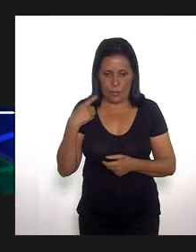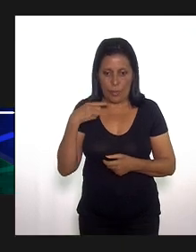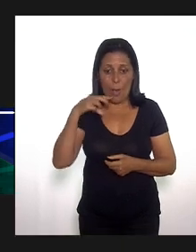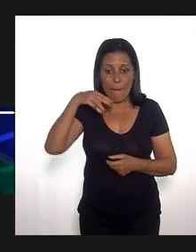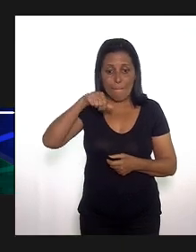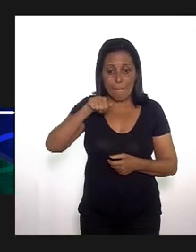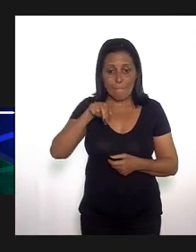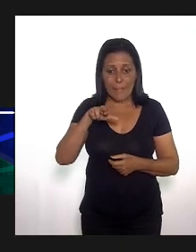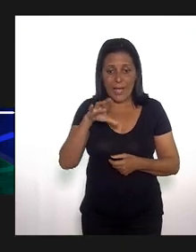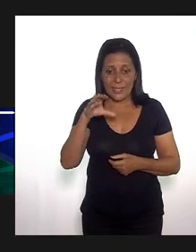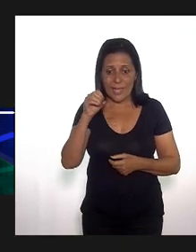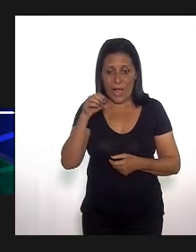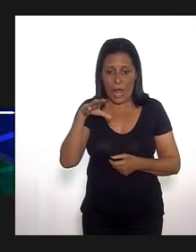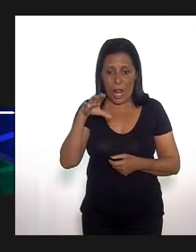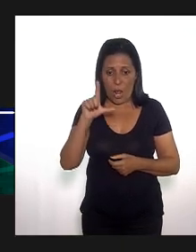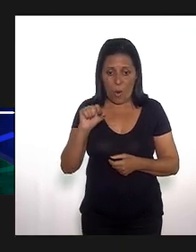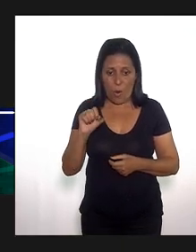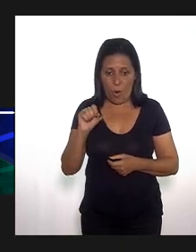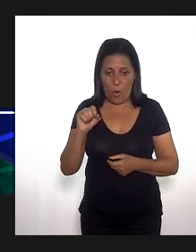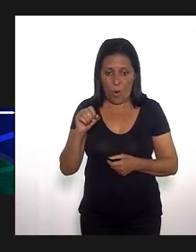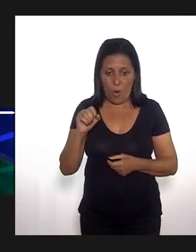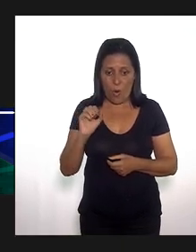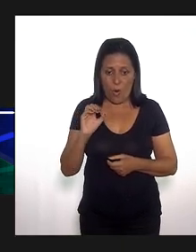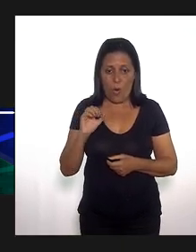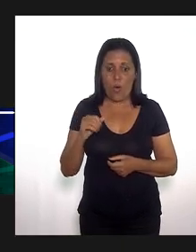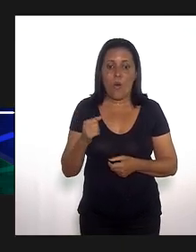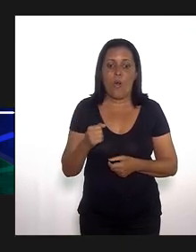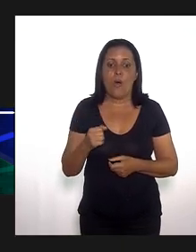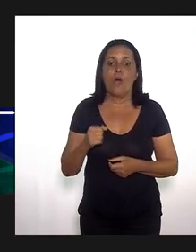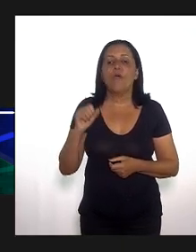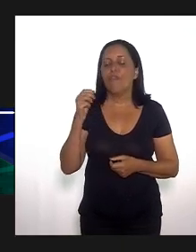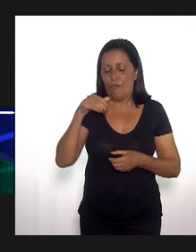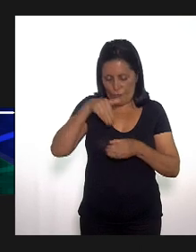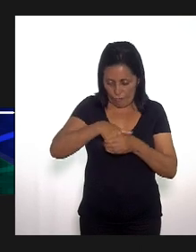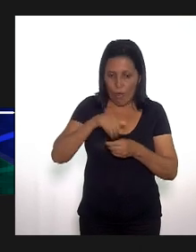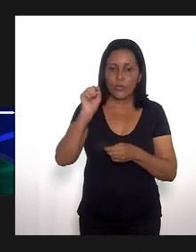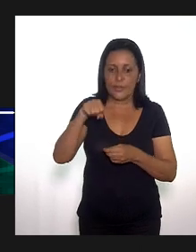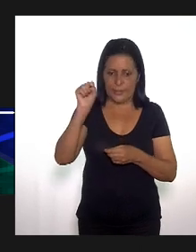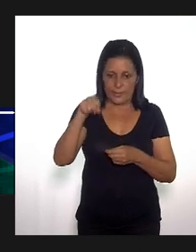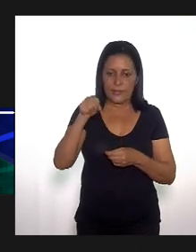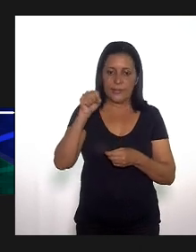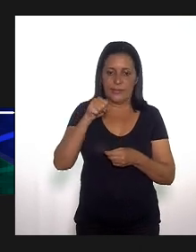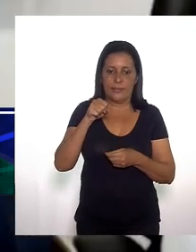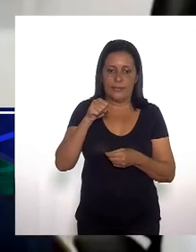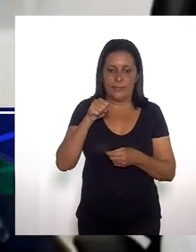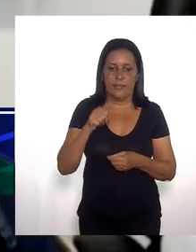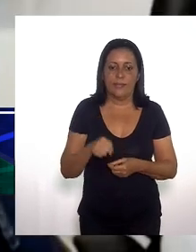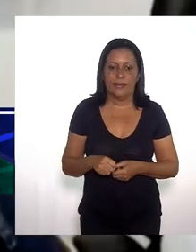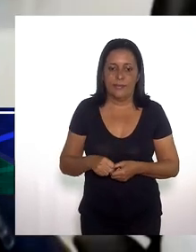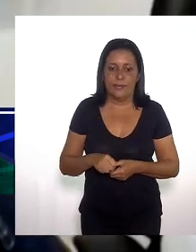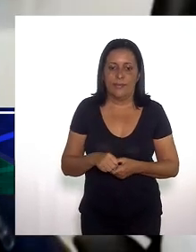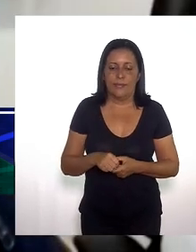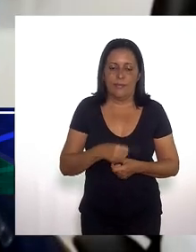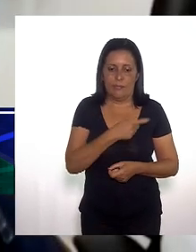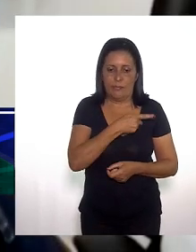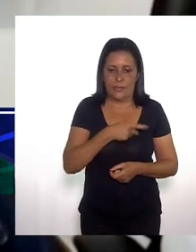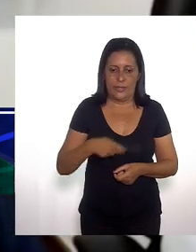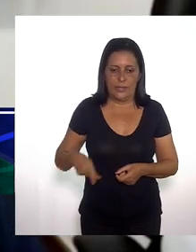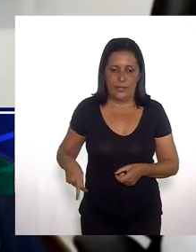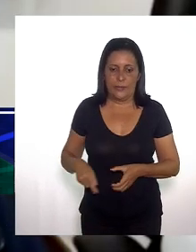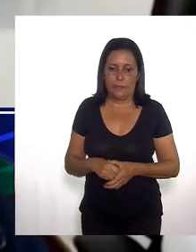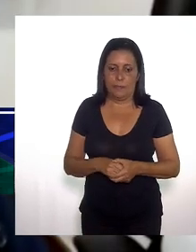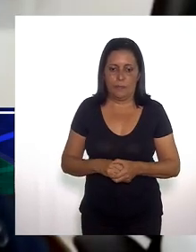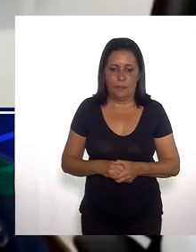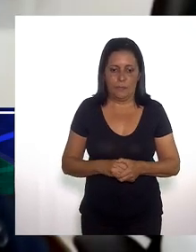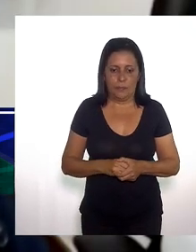Marcelo Cabeleireiro. Voto sim, senhor presidente. Voto sim. Obrigado, meu irmão. Luiz